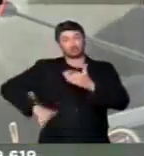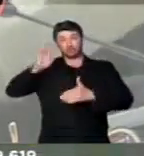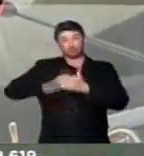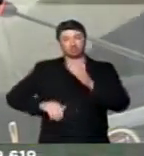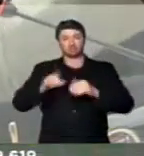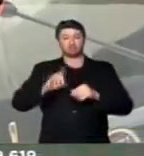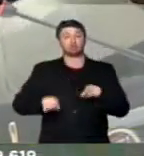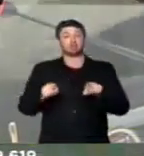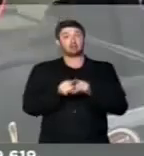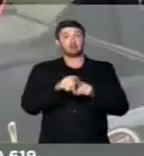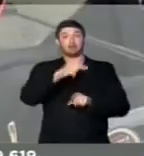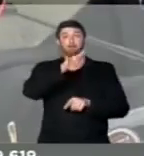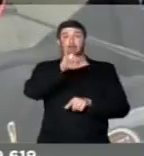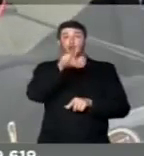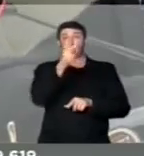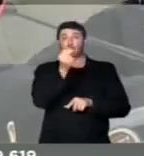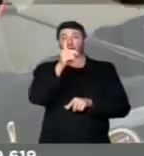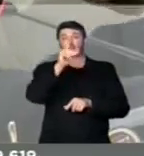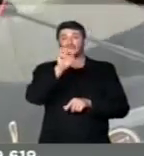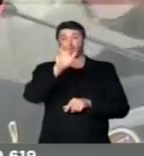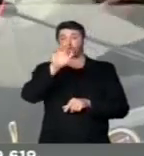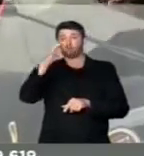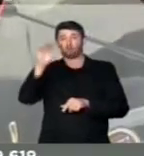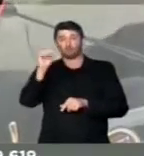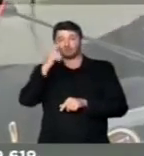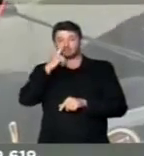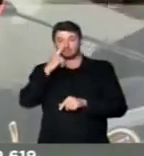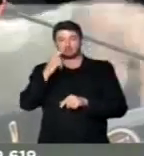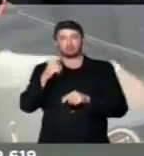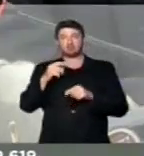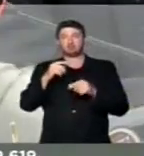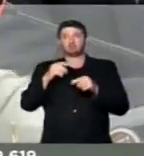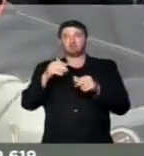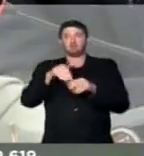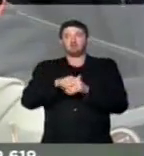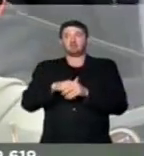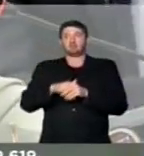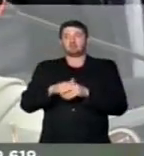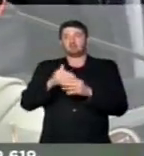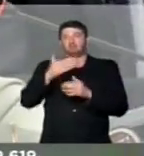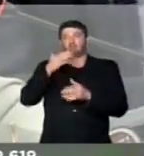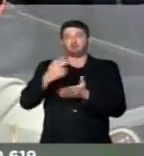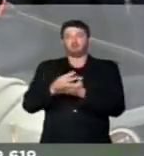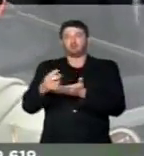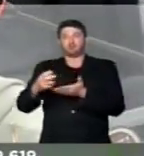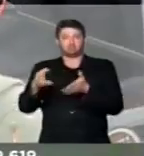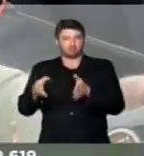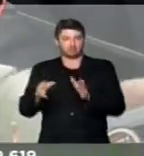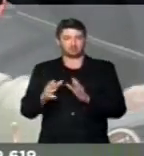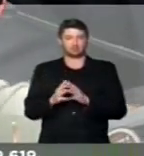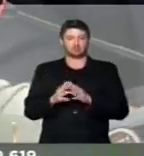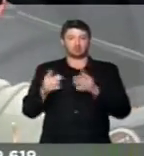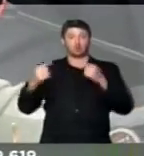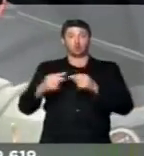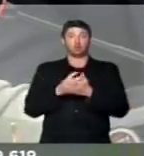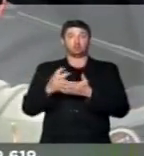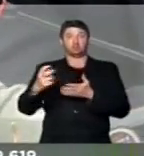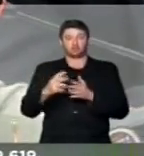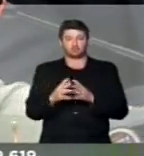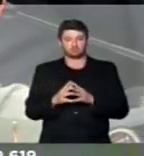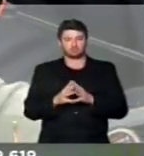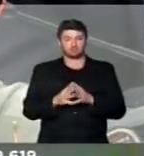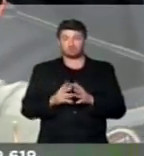Até Paulinho da Força, insuspeito de qualquer intenção de não votar a favor de votar contra esse